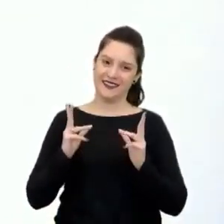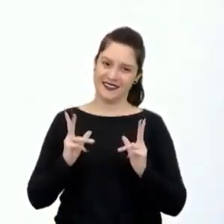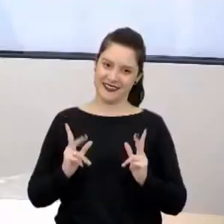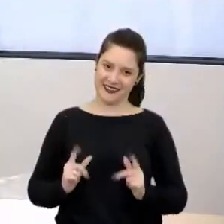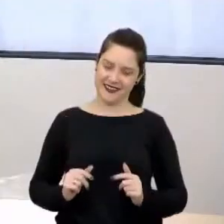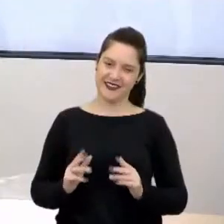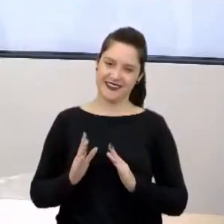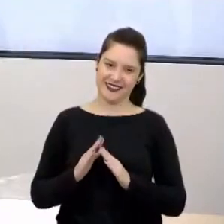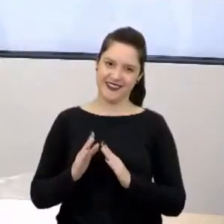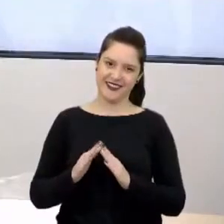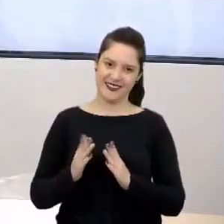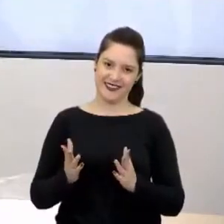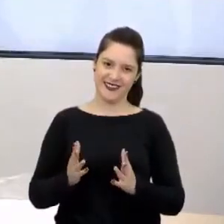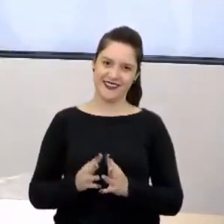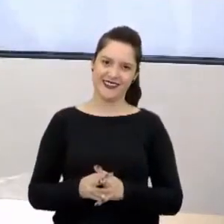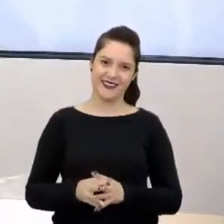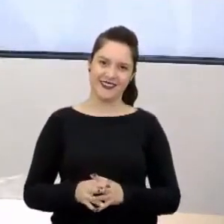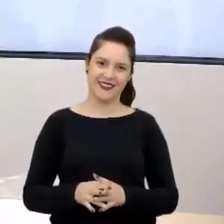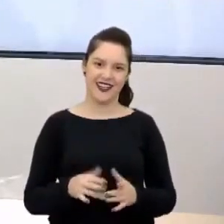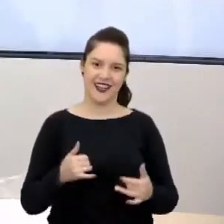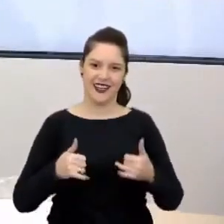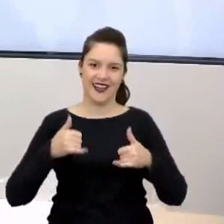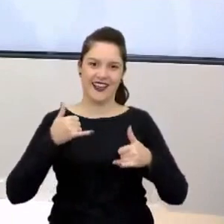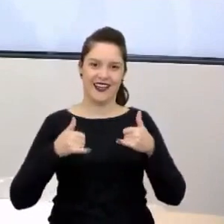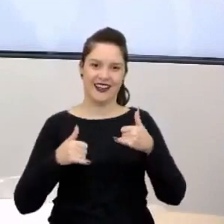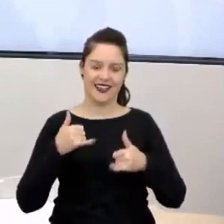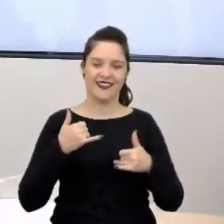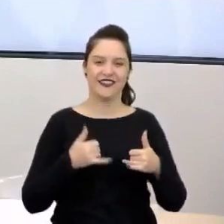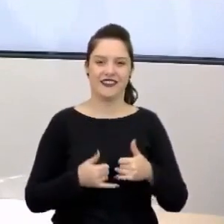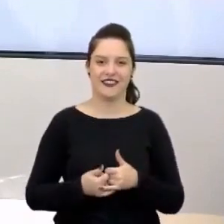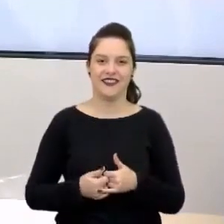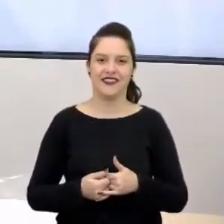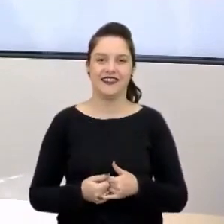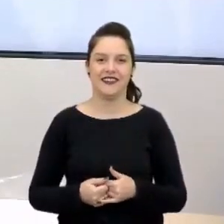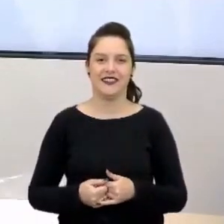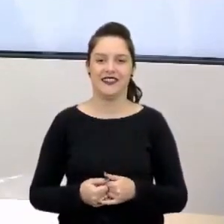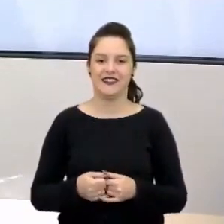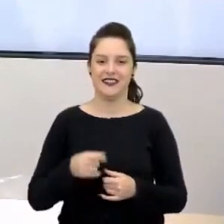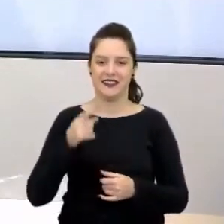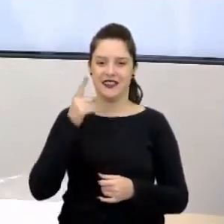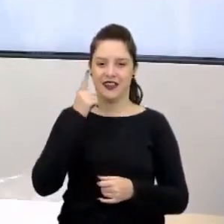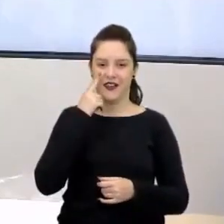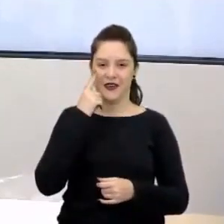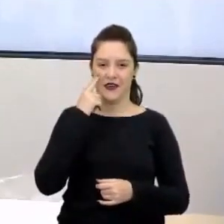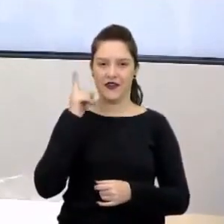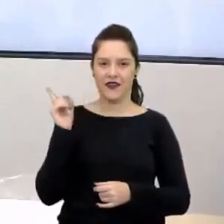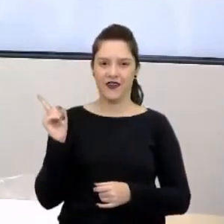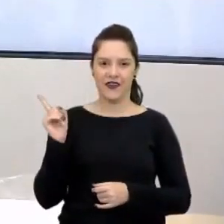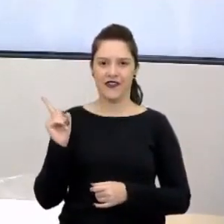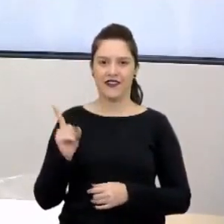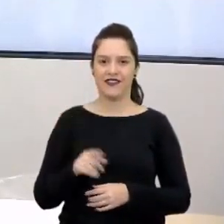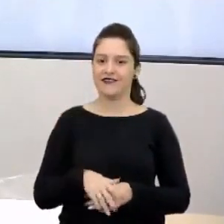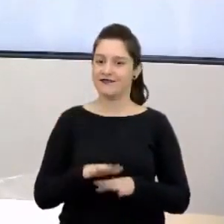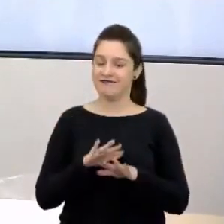A dica que a gente dá, né? Aí é só eu virar aqui, ó.